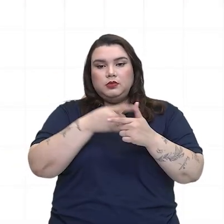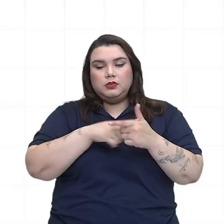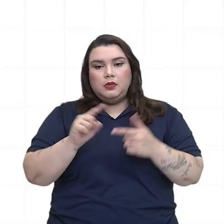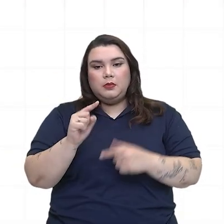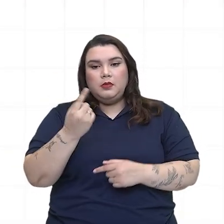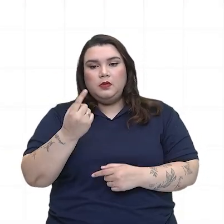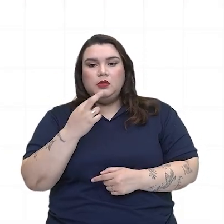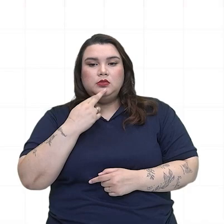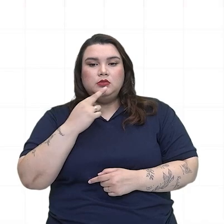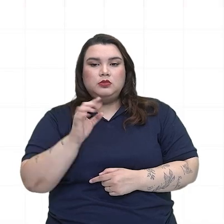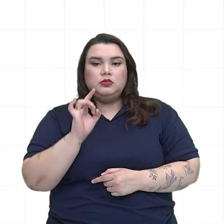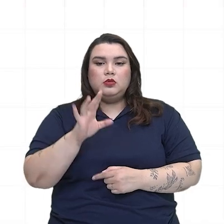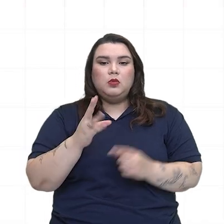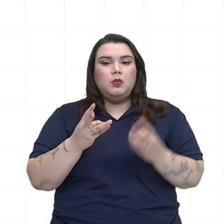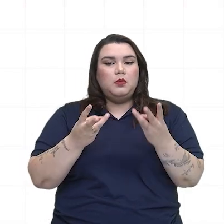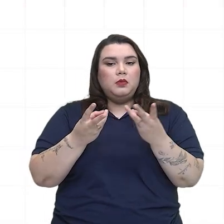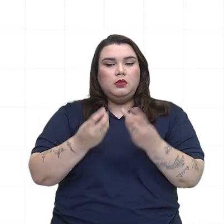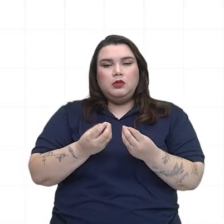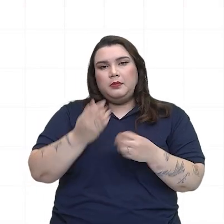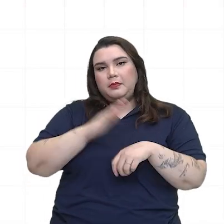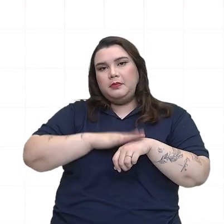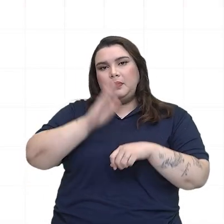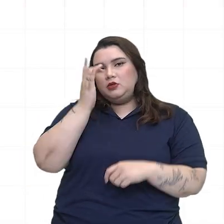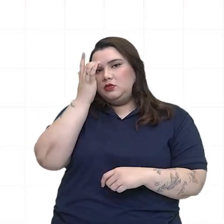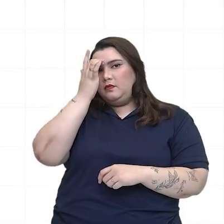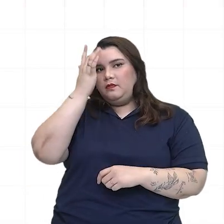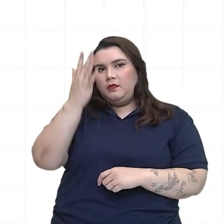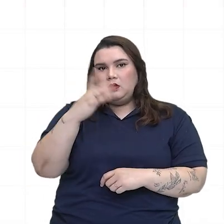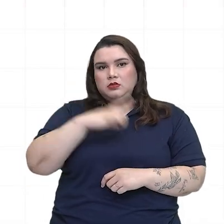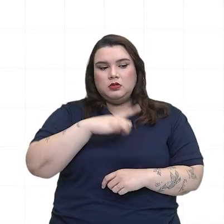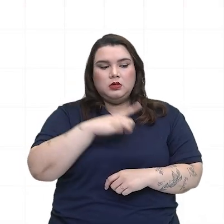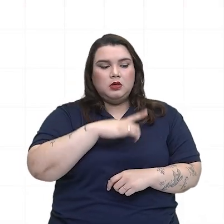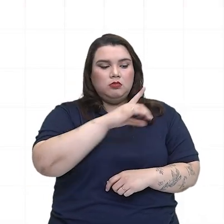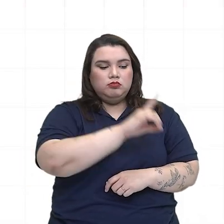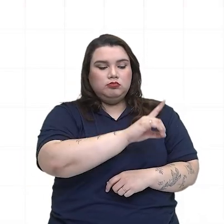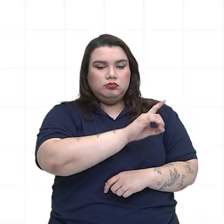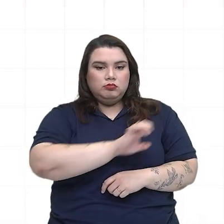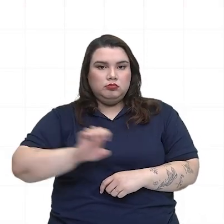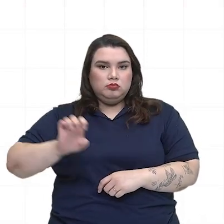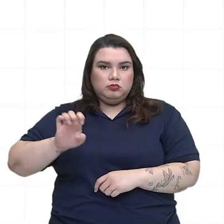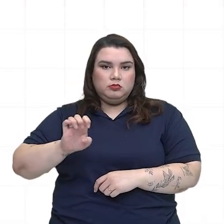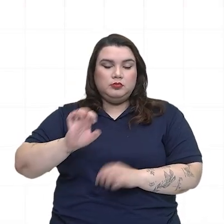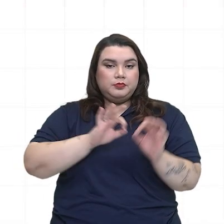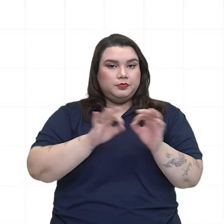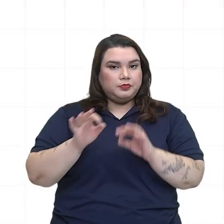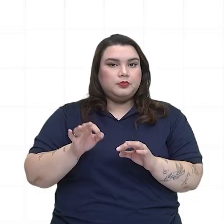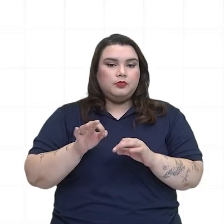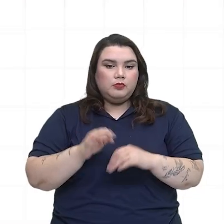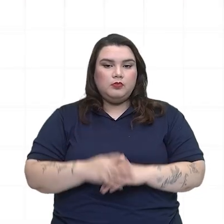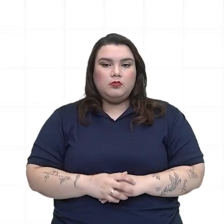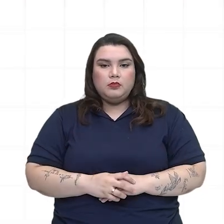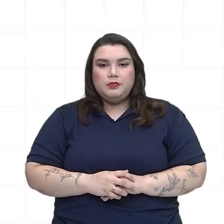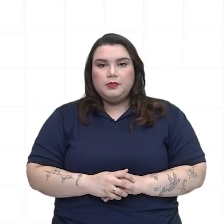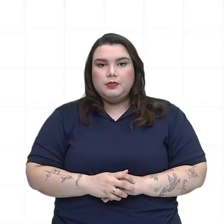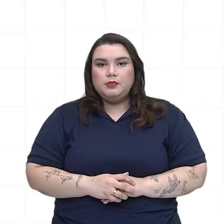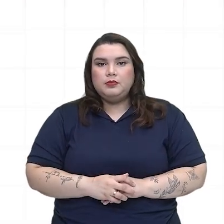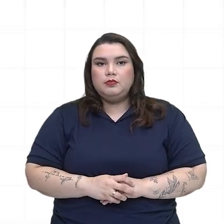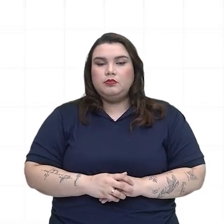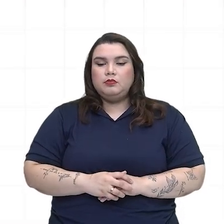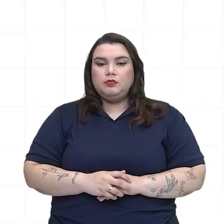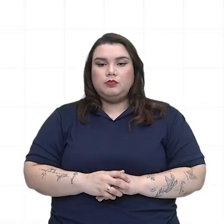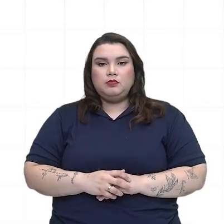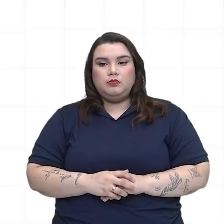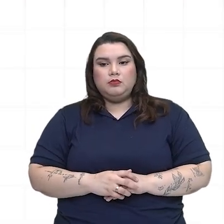que é só contar aqui 3 casas decimais e o resultado já é dado direto para a gente.